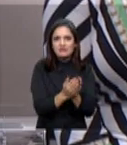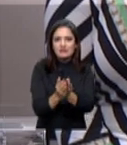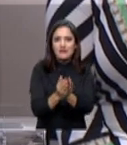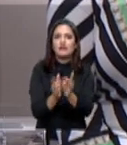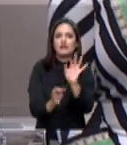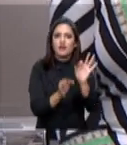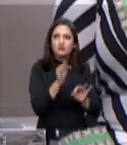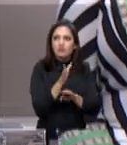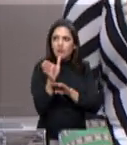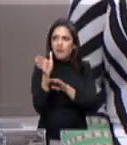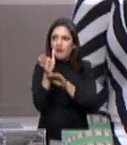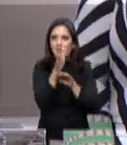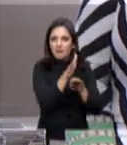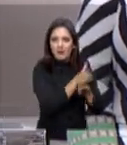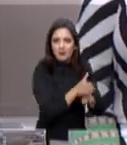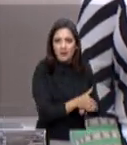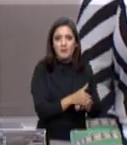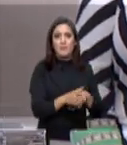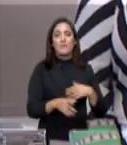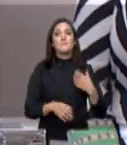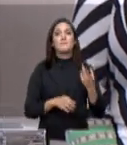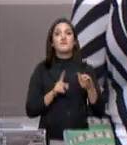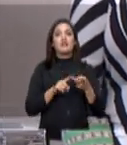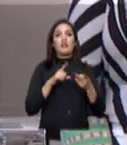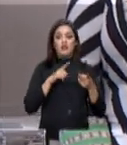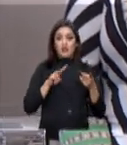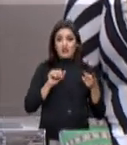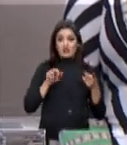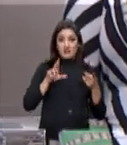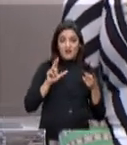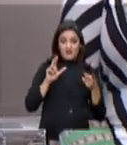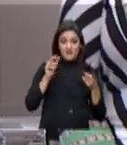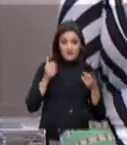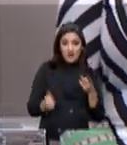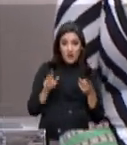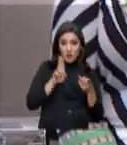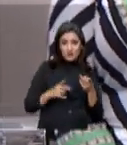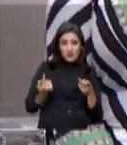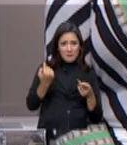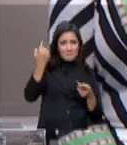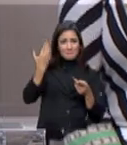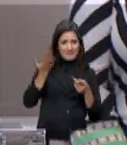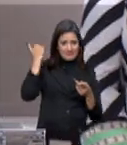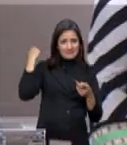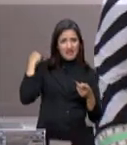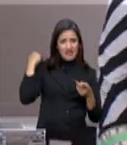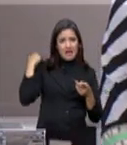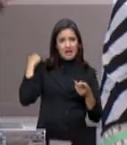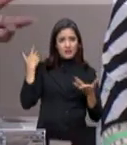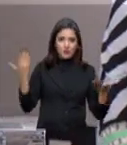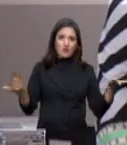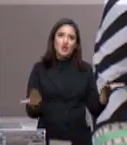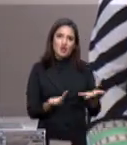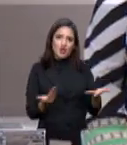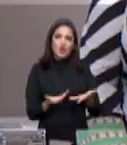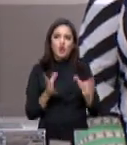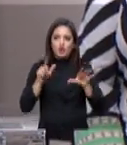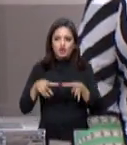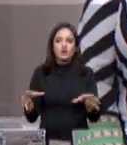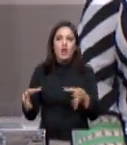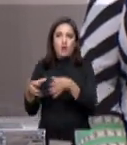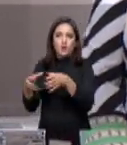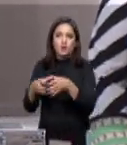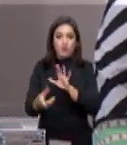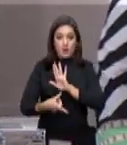o barco que começou a justiça itinerante, as varas que eram utilizadas no passado e que deram nome às serventias judiciais ocupadas